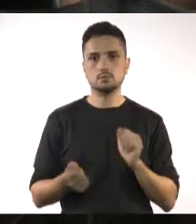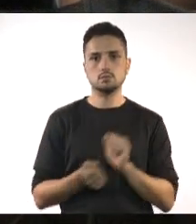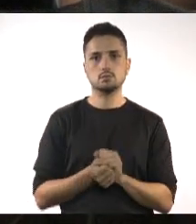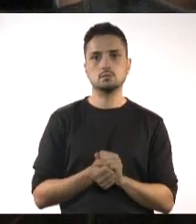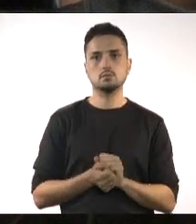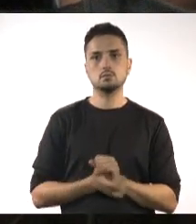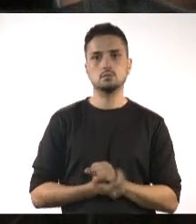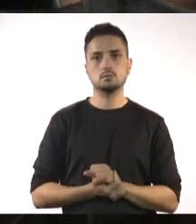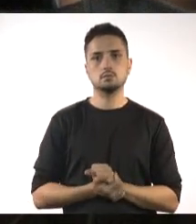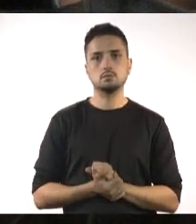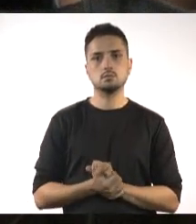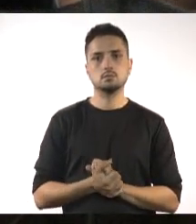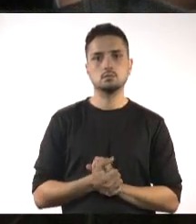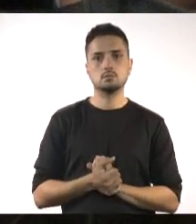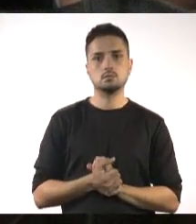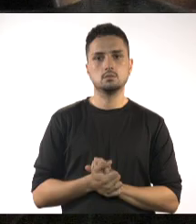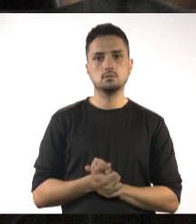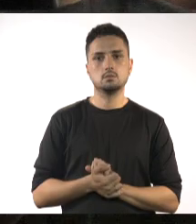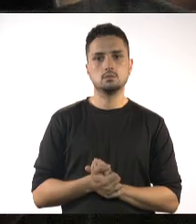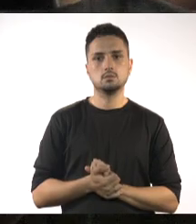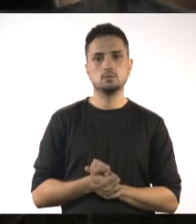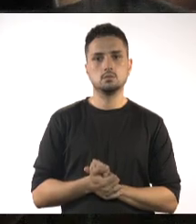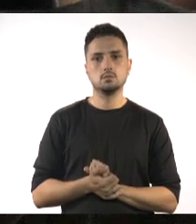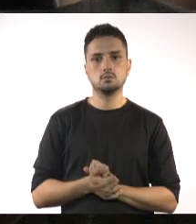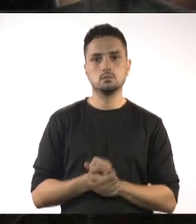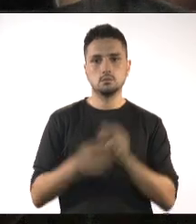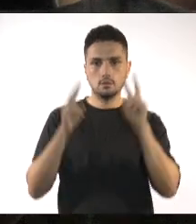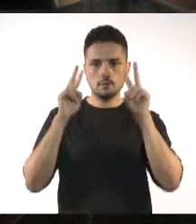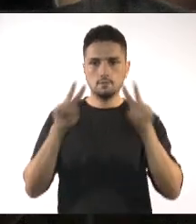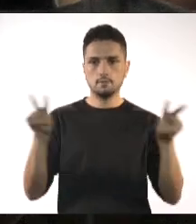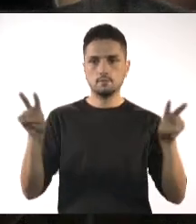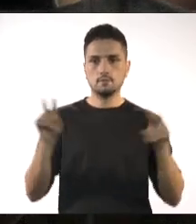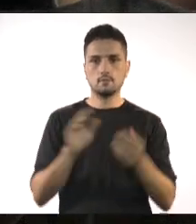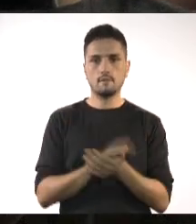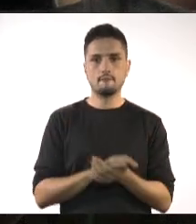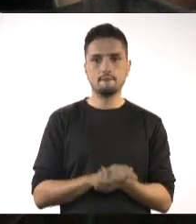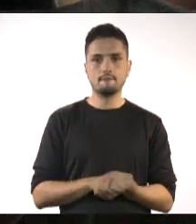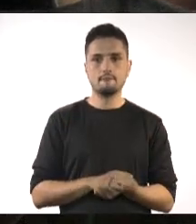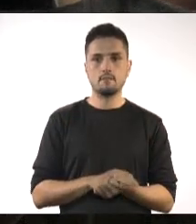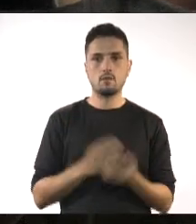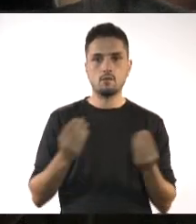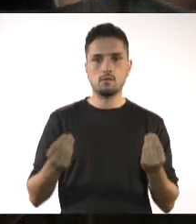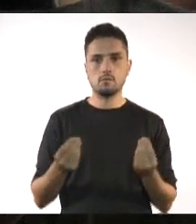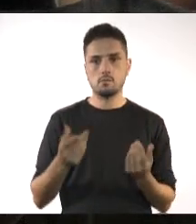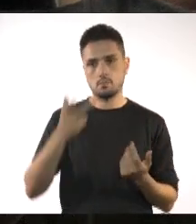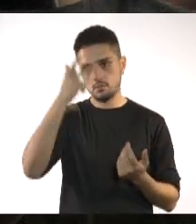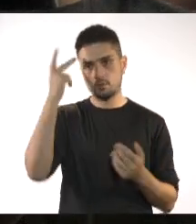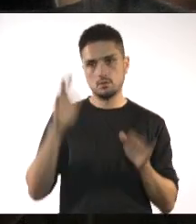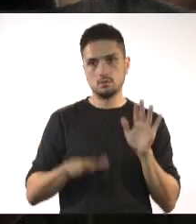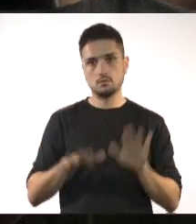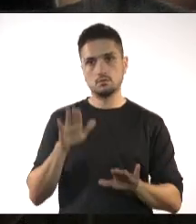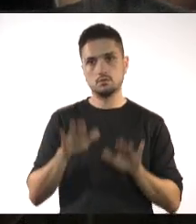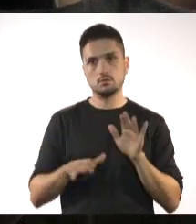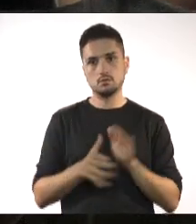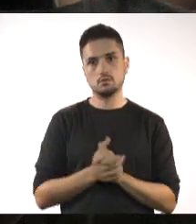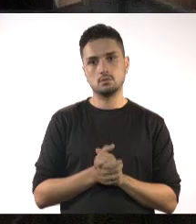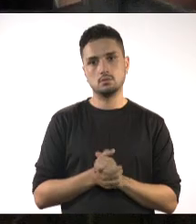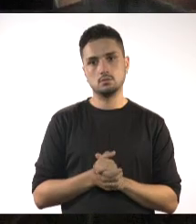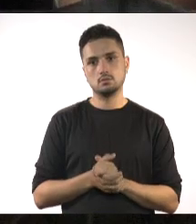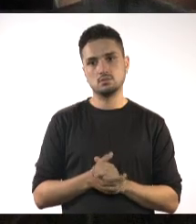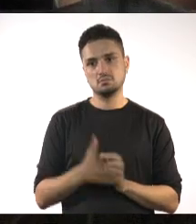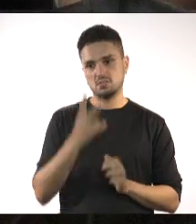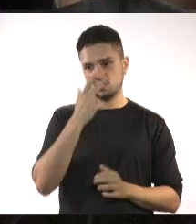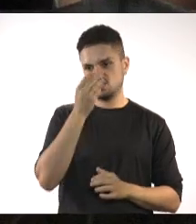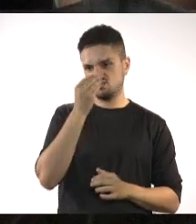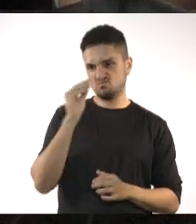fraternidade é o ver que muitas vezes a gente fecha os olhos,